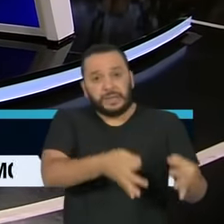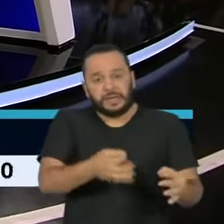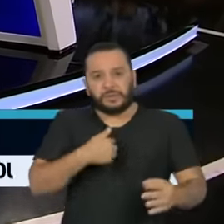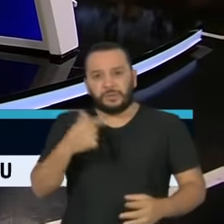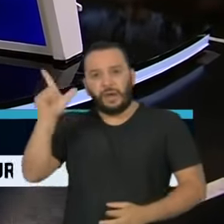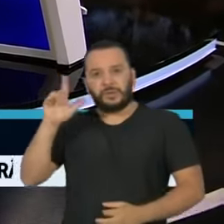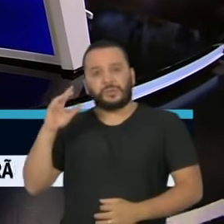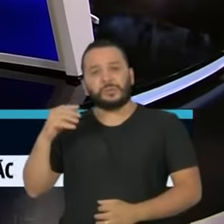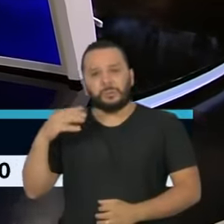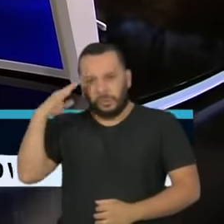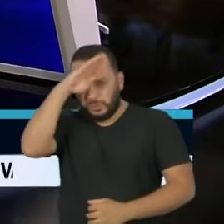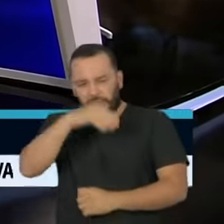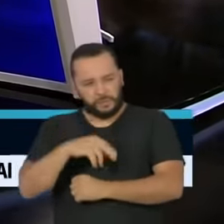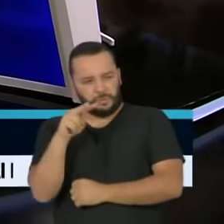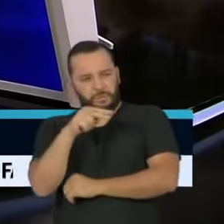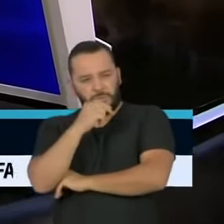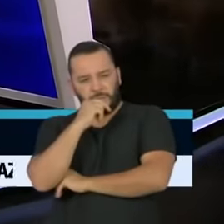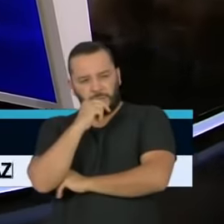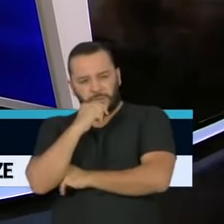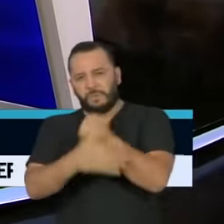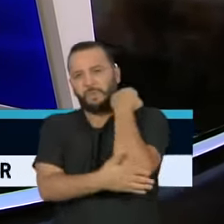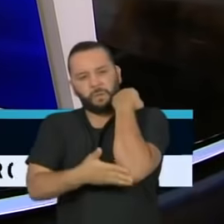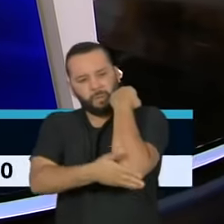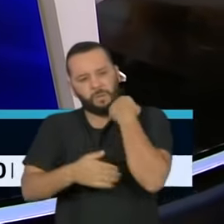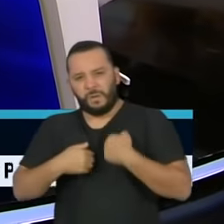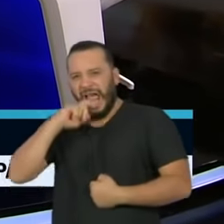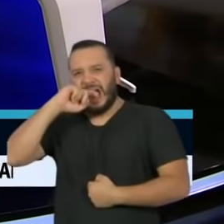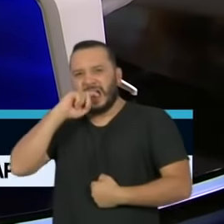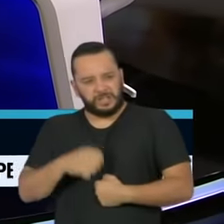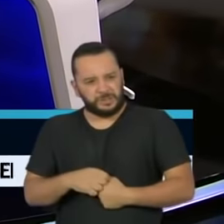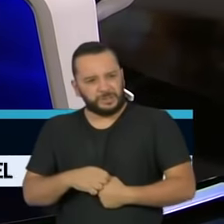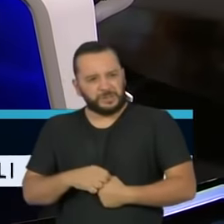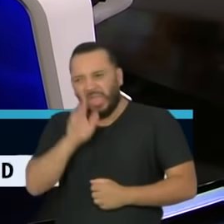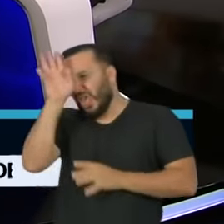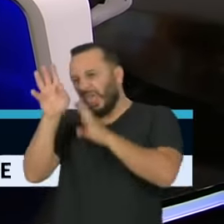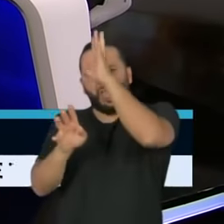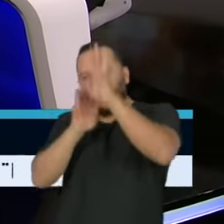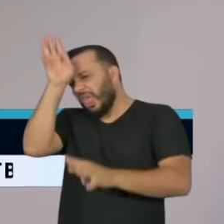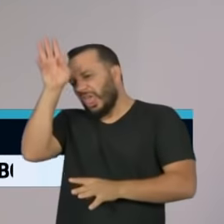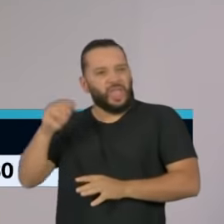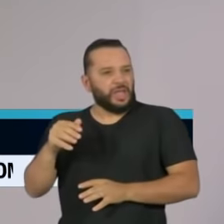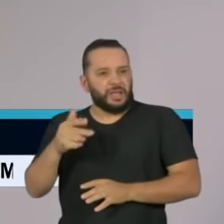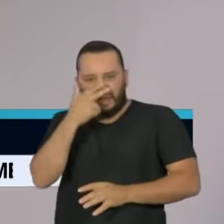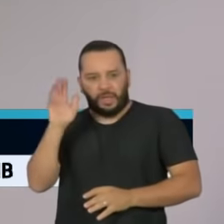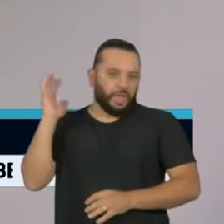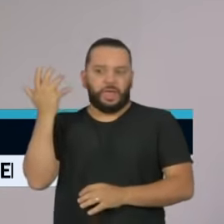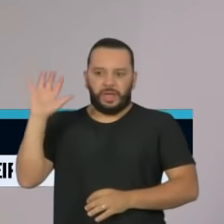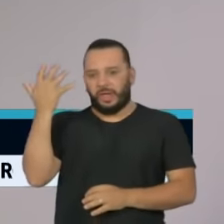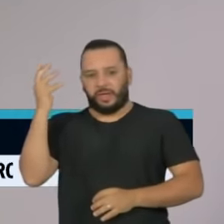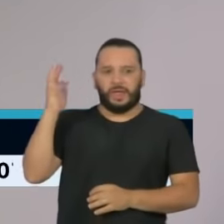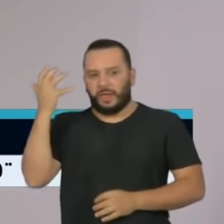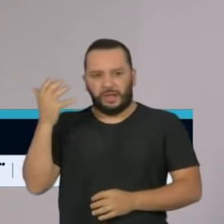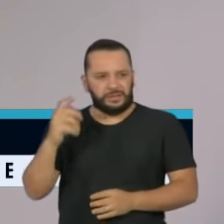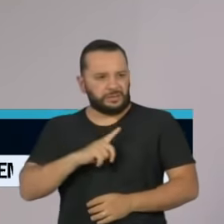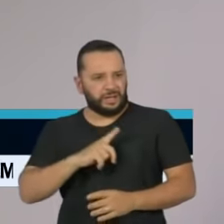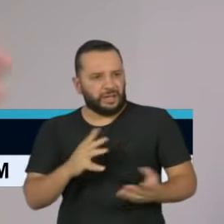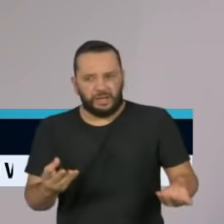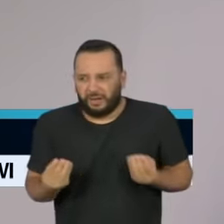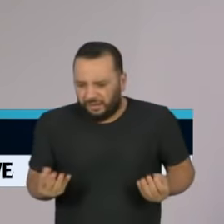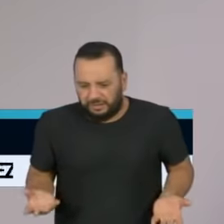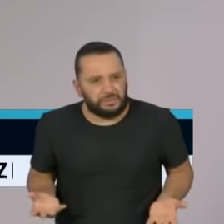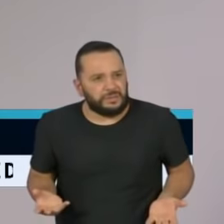se é dor de cotovelo, se é inveja, se é o que quer, é um destempero, é uma esquizofrenia. Ele não pode ver ninguém que possa